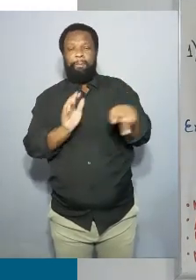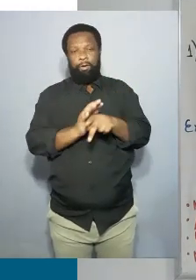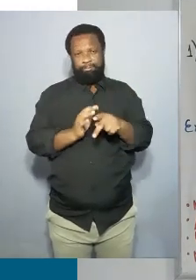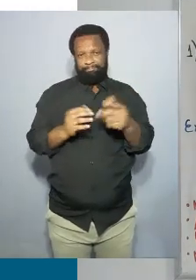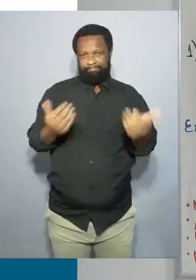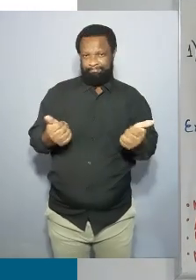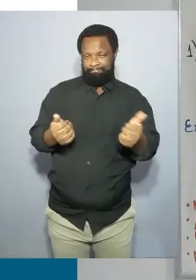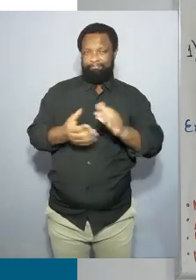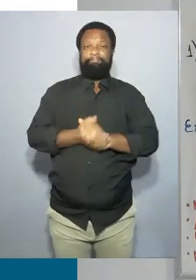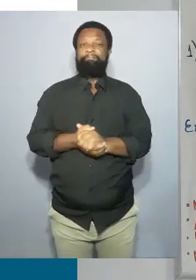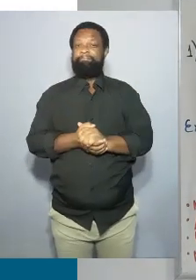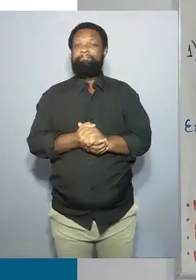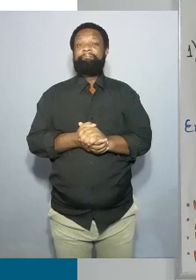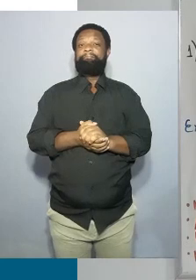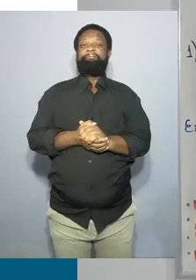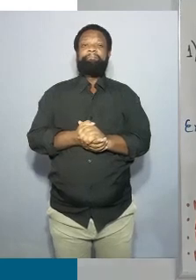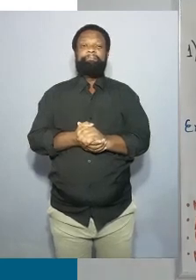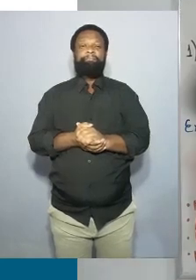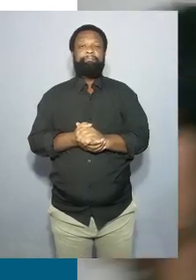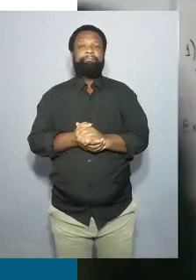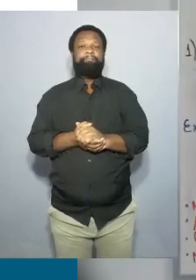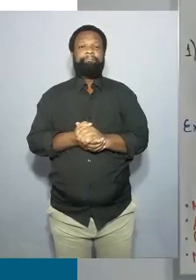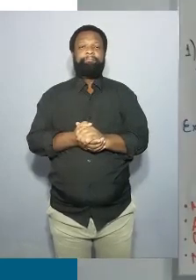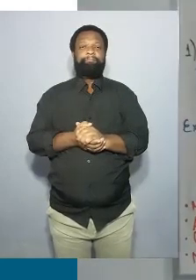composto iônico. Combinado, pessoal?